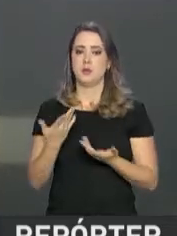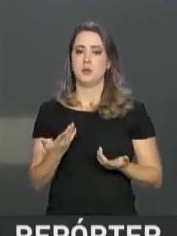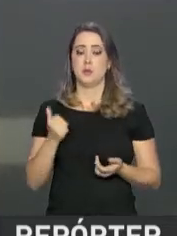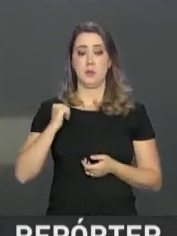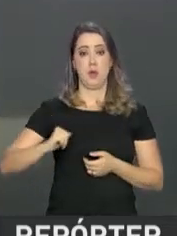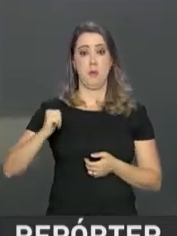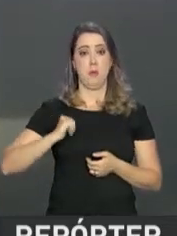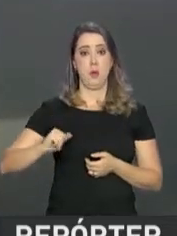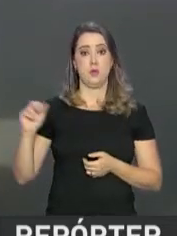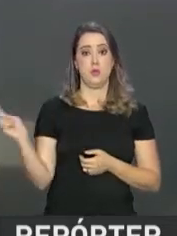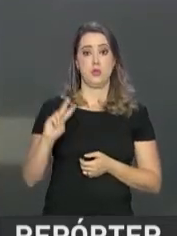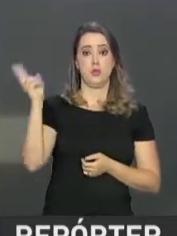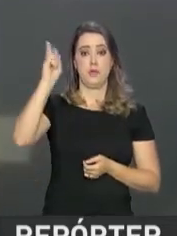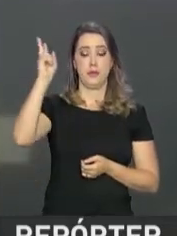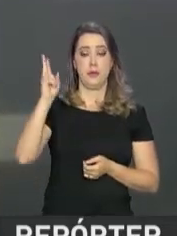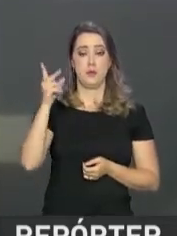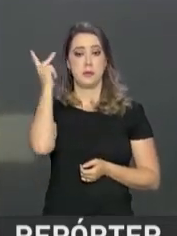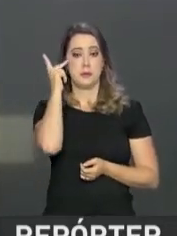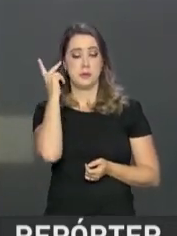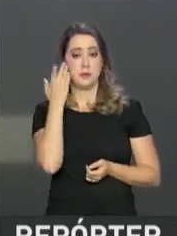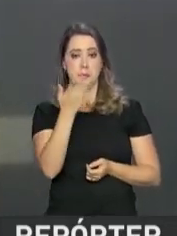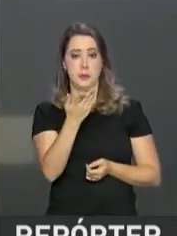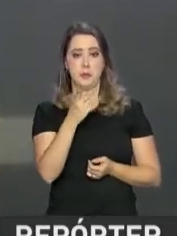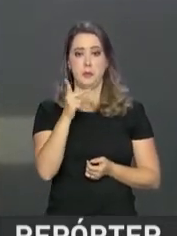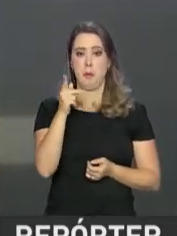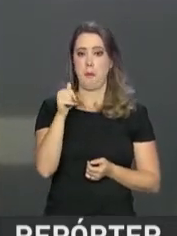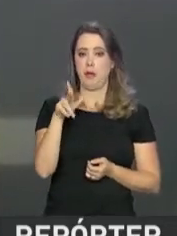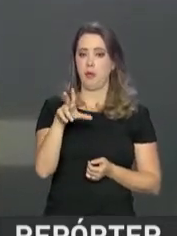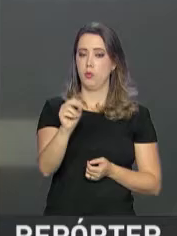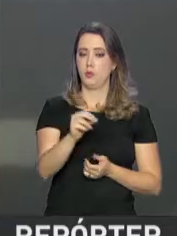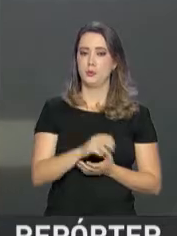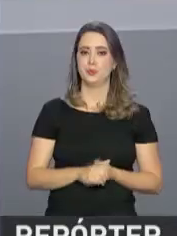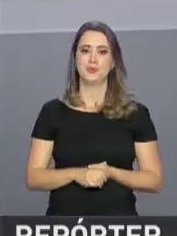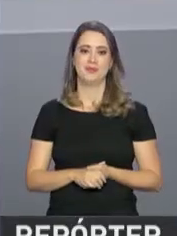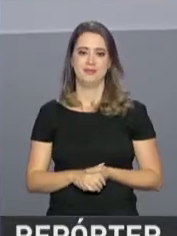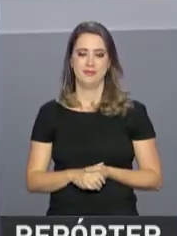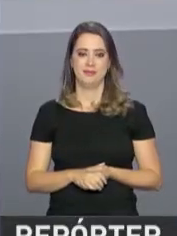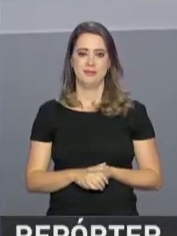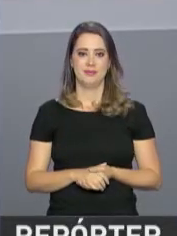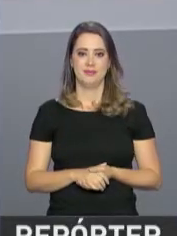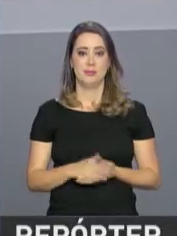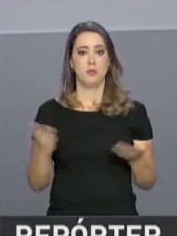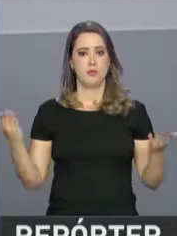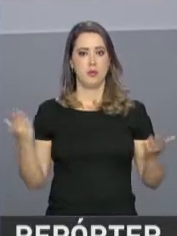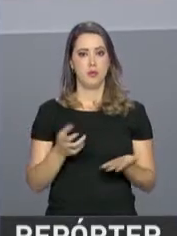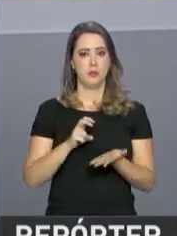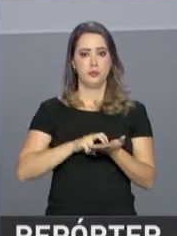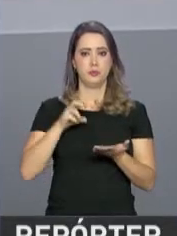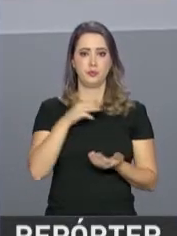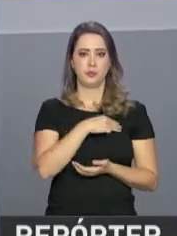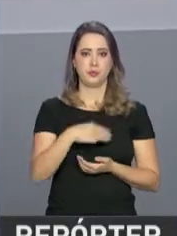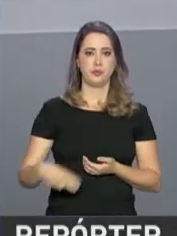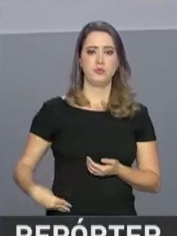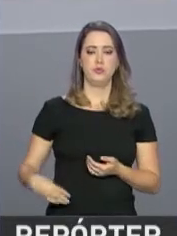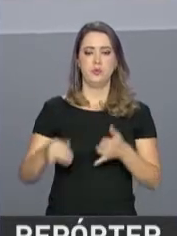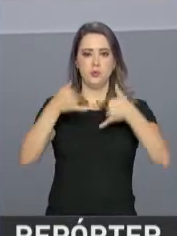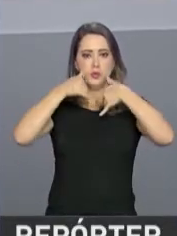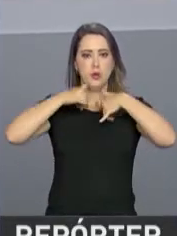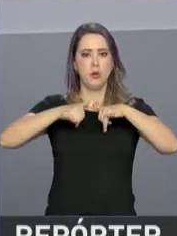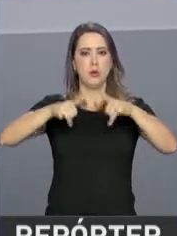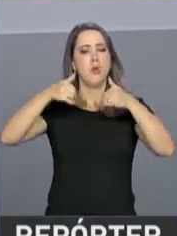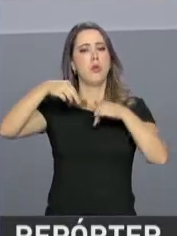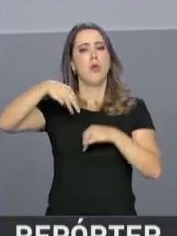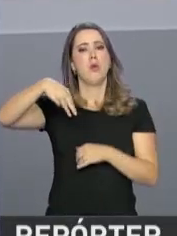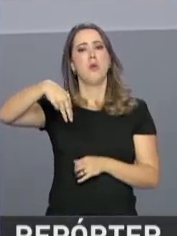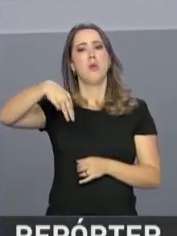de Valores de São Paulo, Paulo Lassalve para a TV NBR. E hoje pela manhã, o ministro de Minas e Energia,